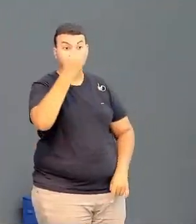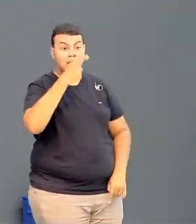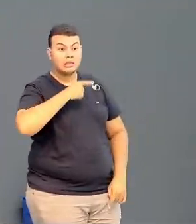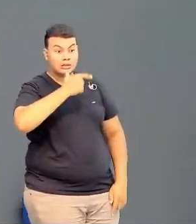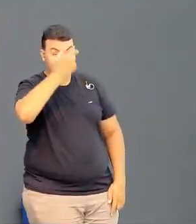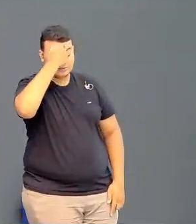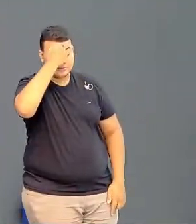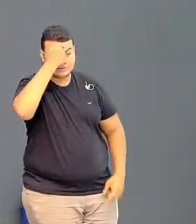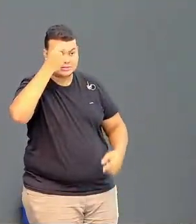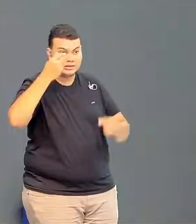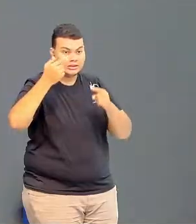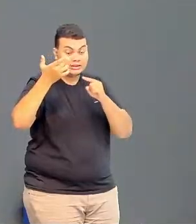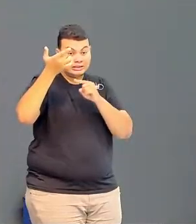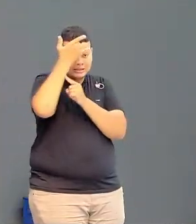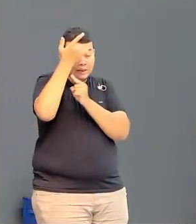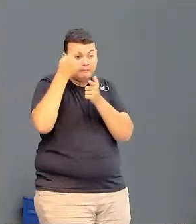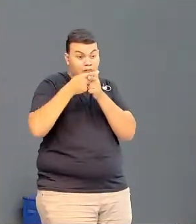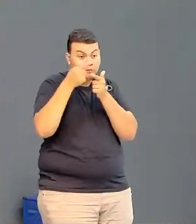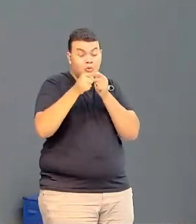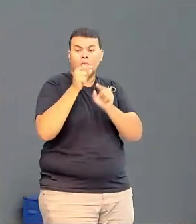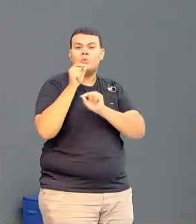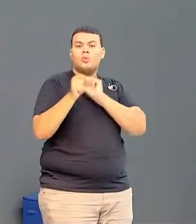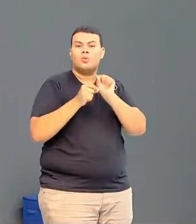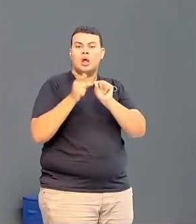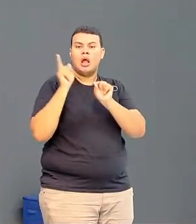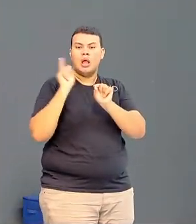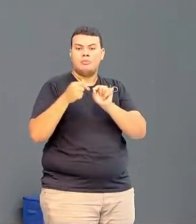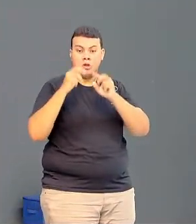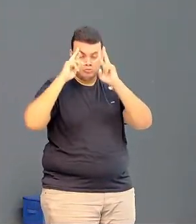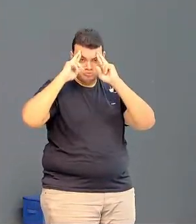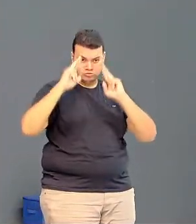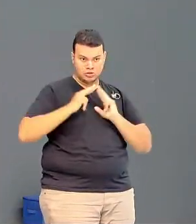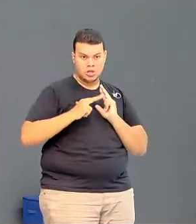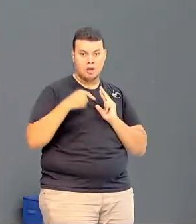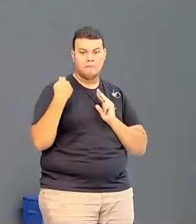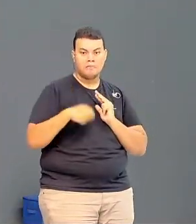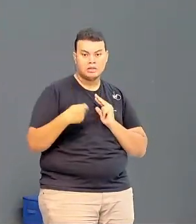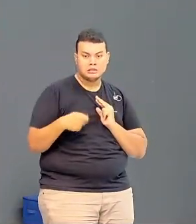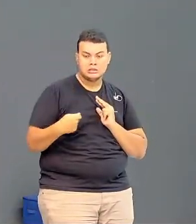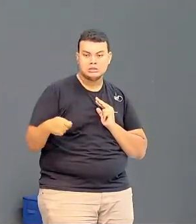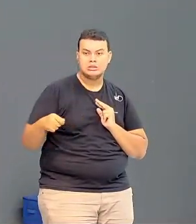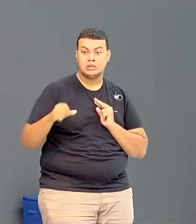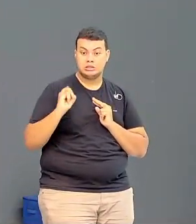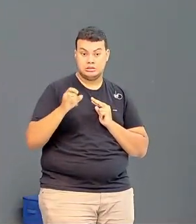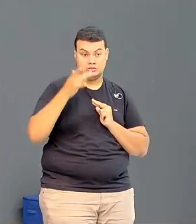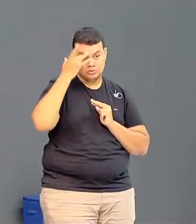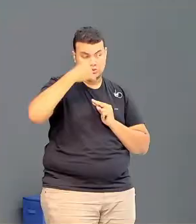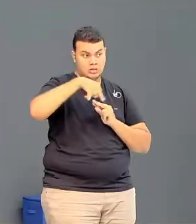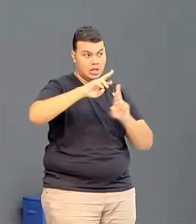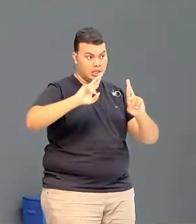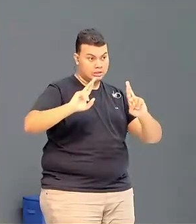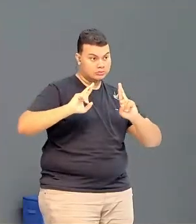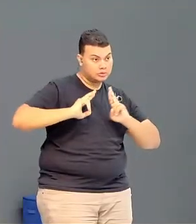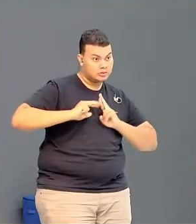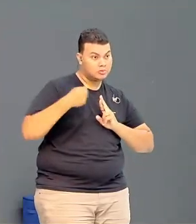na cabeça desse homem, dessa mulher, é: você, para ser respeitado, você tem que ganhar dinheiro, senão ninguém lhe respeita. Pronto.